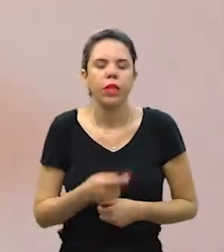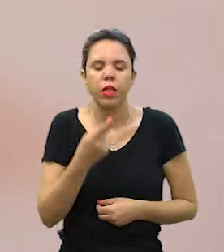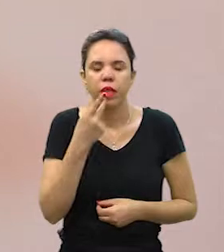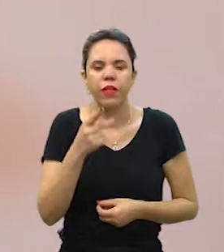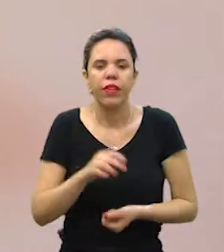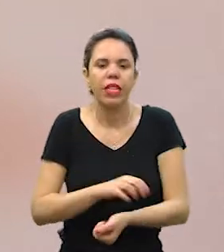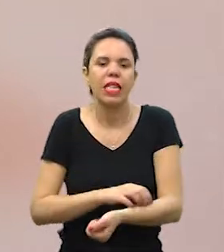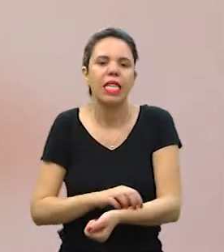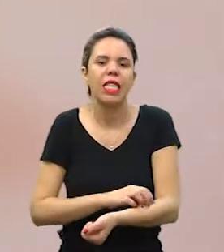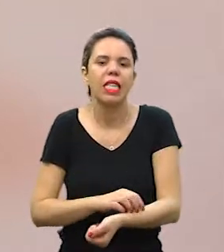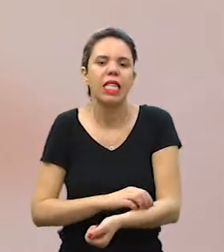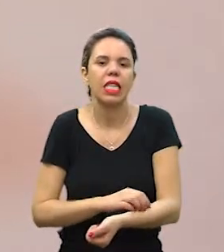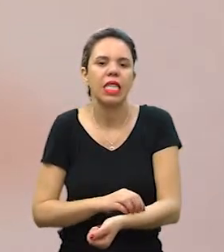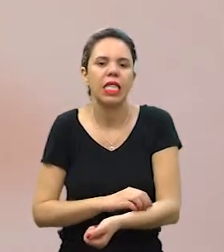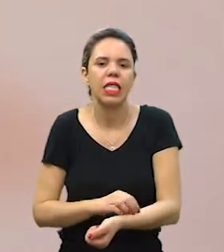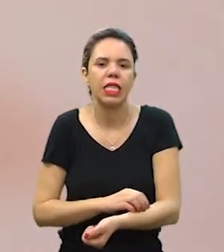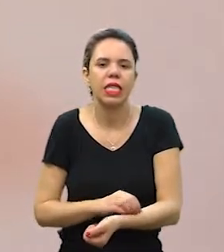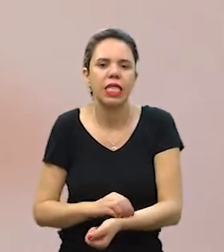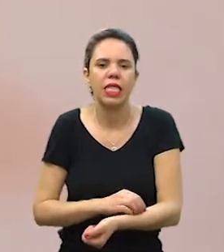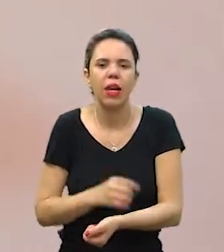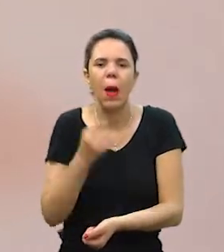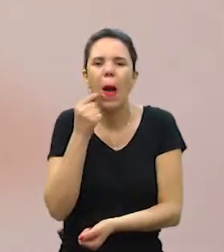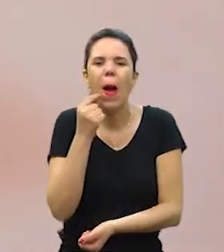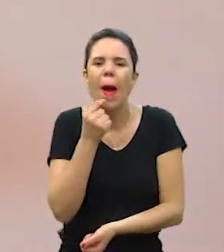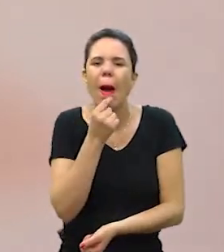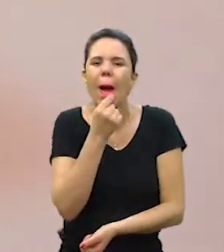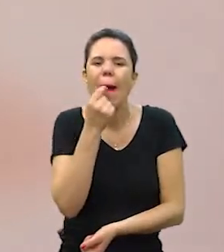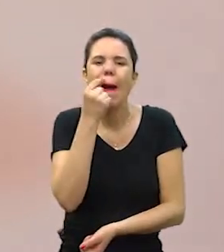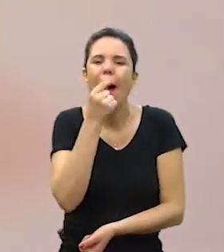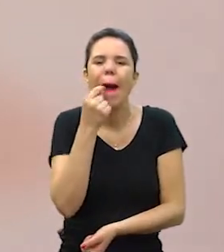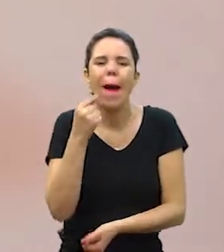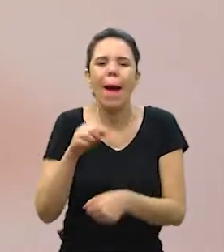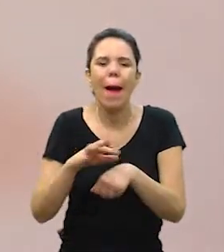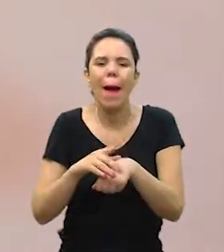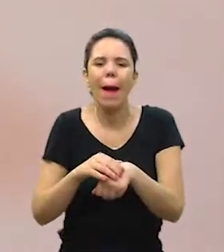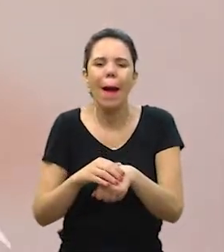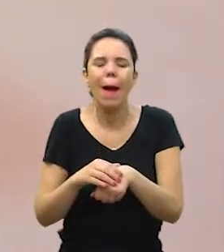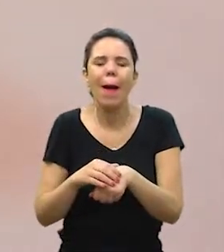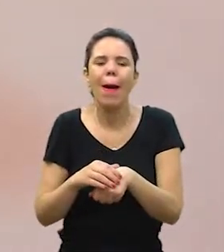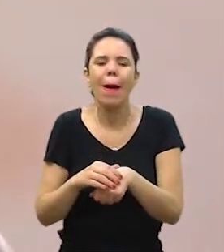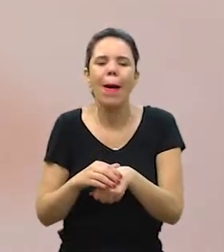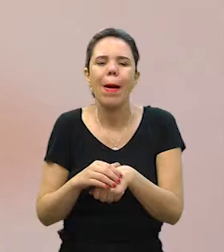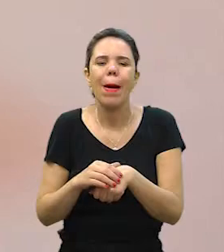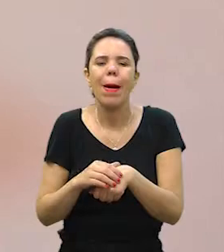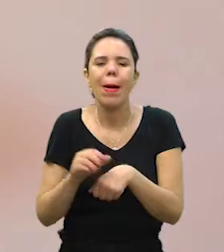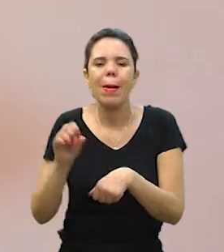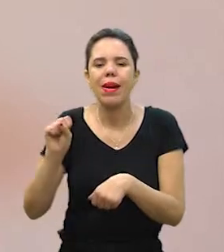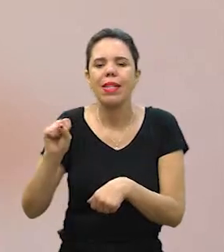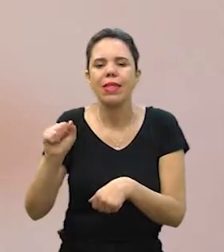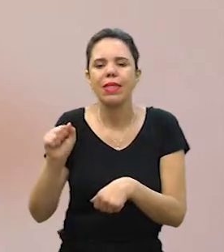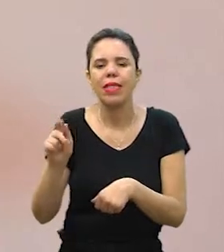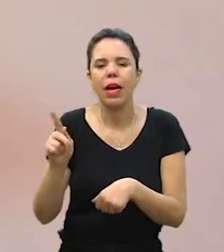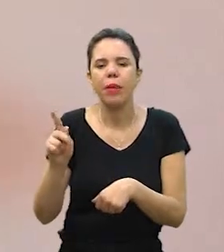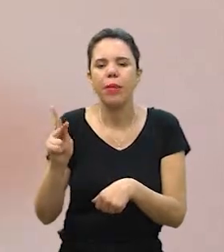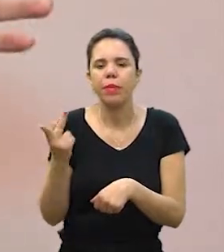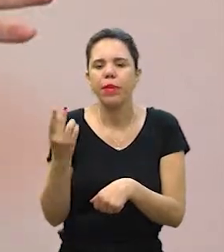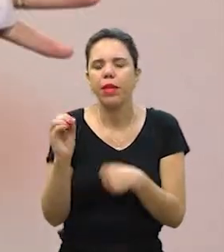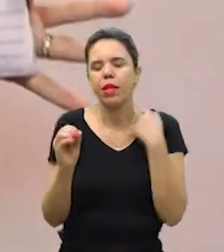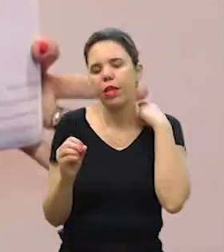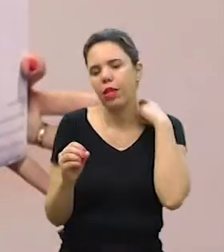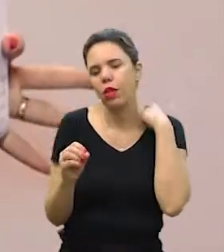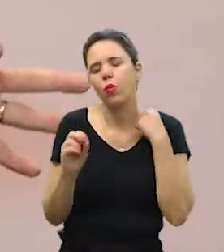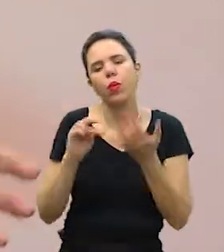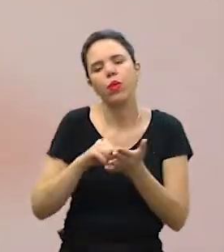de alergia. Alergia e sapinho é a mesma coisa ou nada a ver? Qual que é a diferença? O que que é o